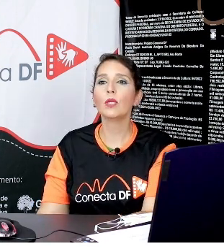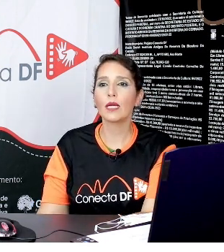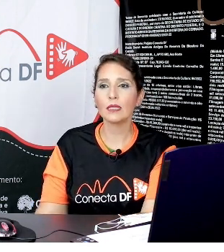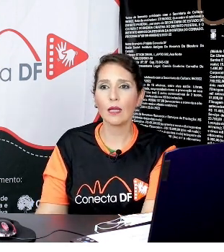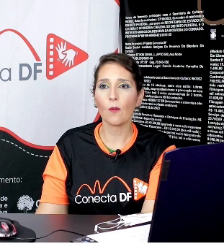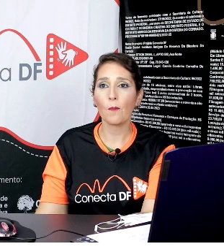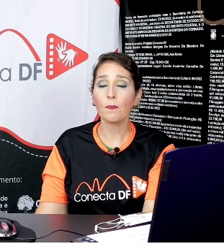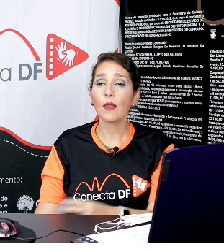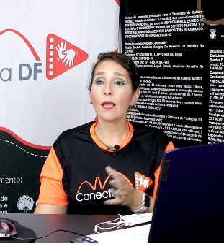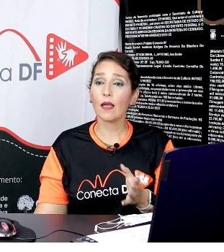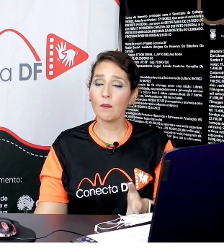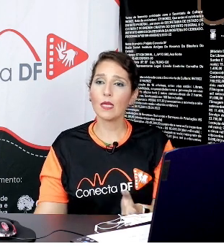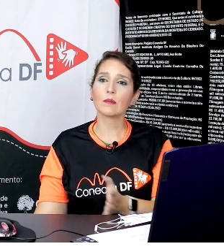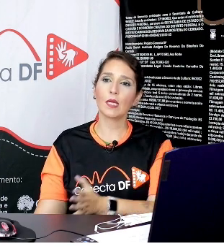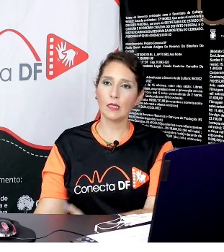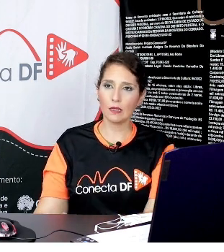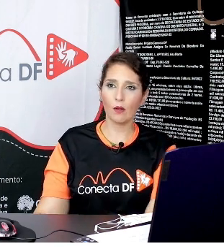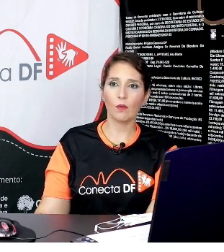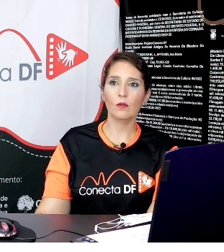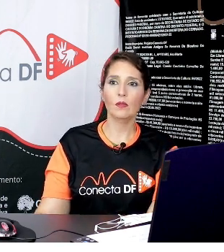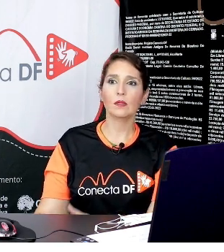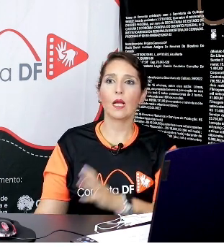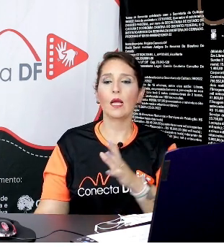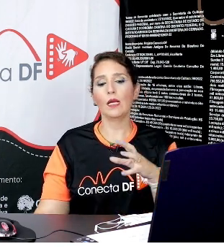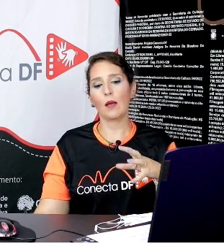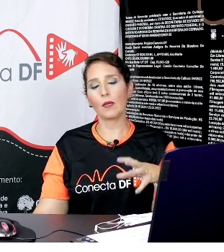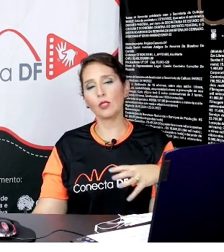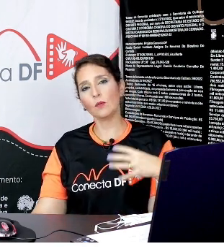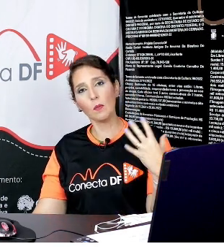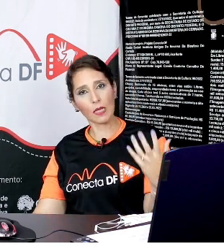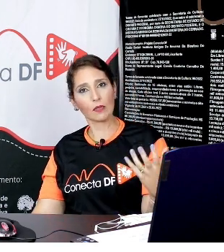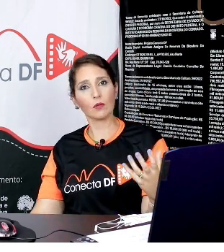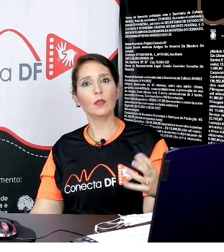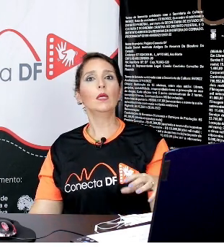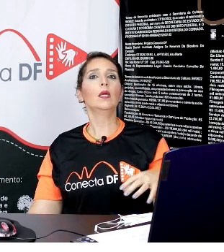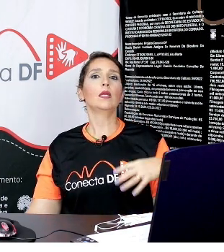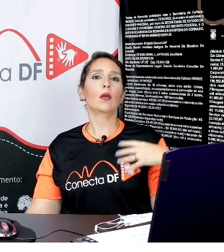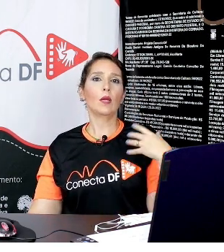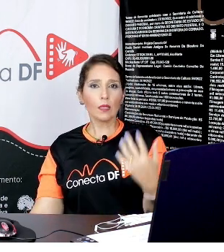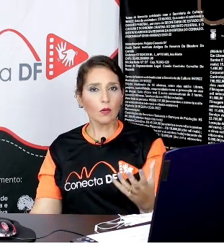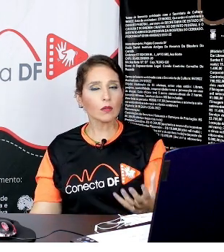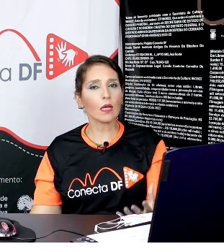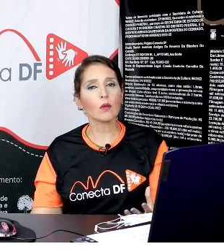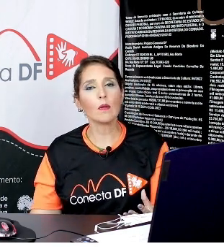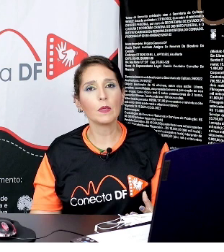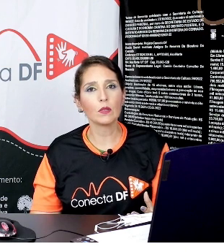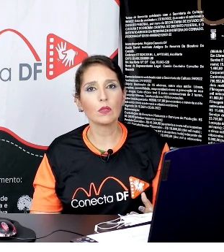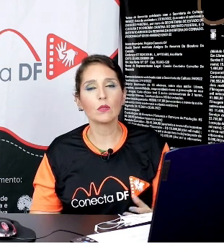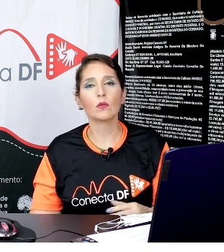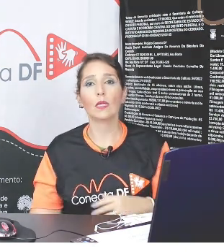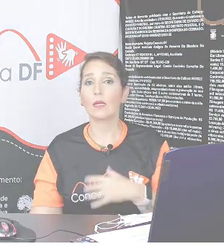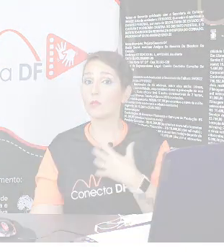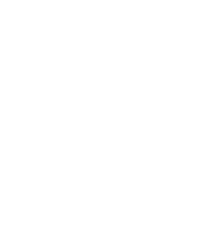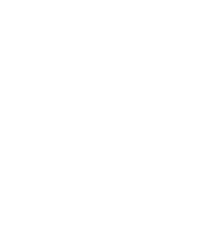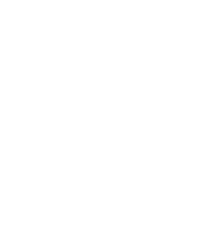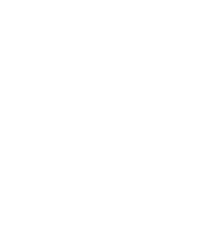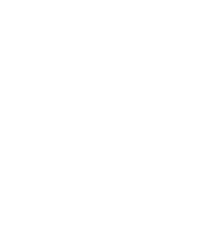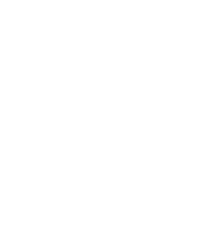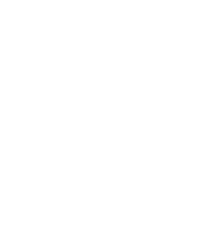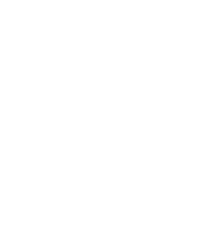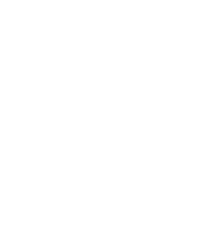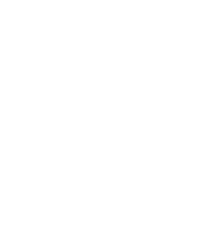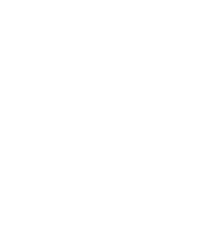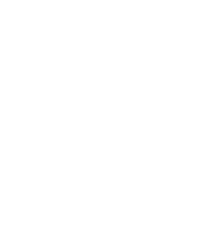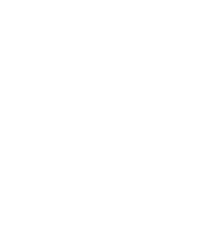de comunicação. É a mesma questão, tá? A partir do momento que eu entro em contato com uma pessoa surda e eu não sei a